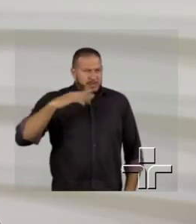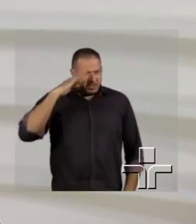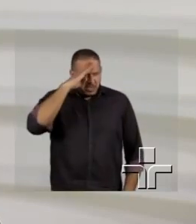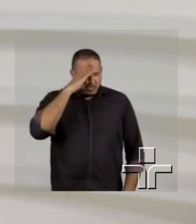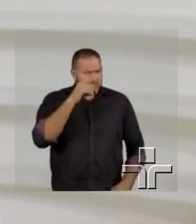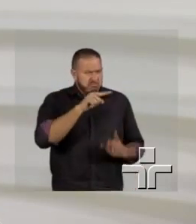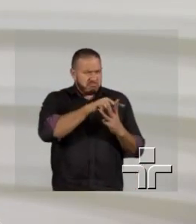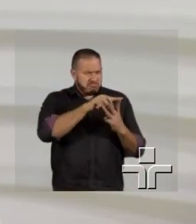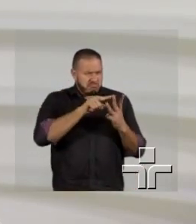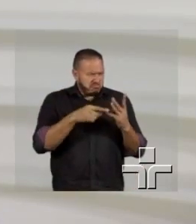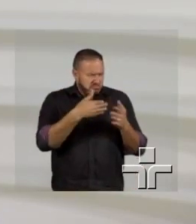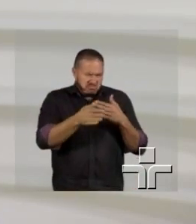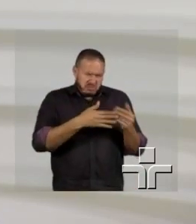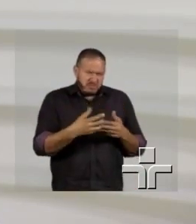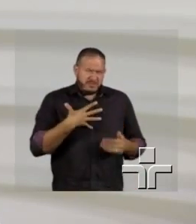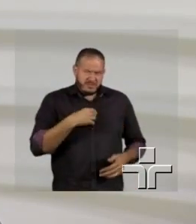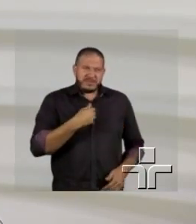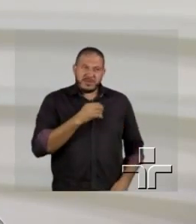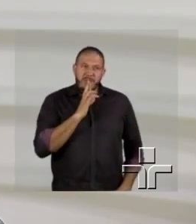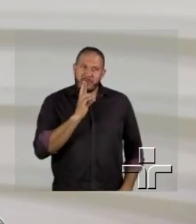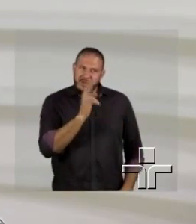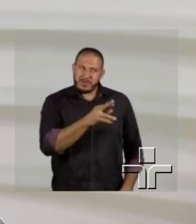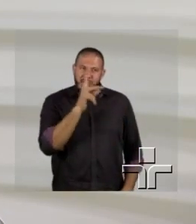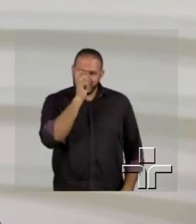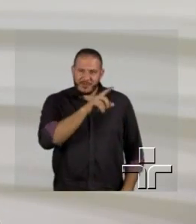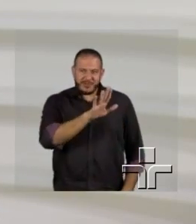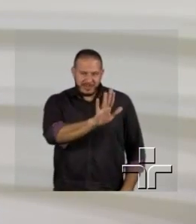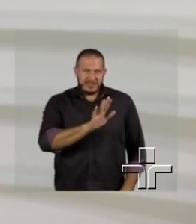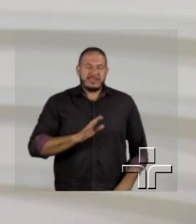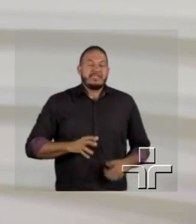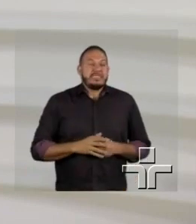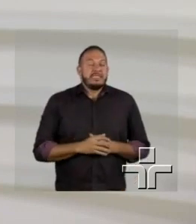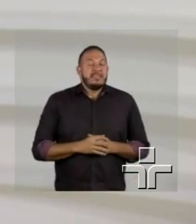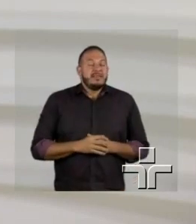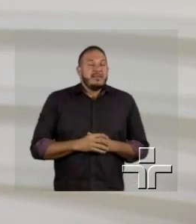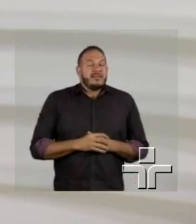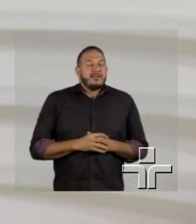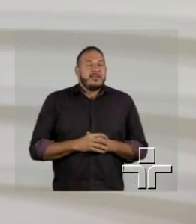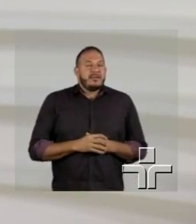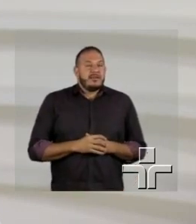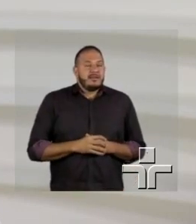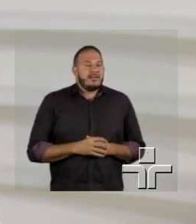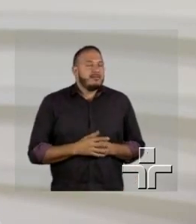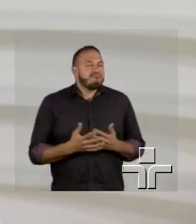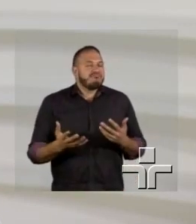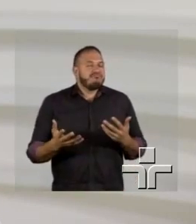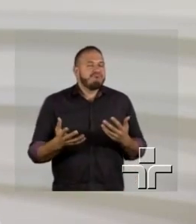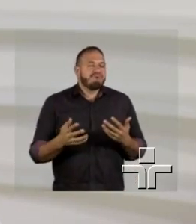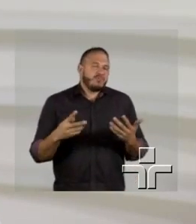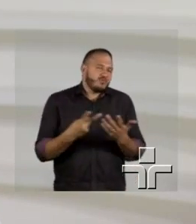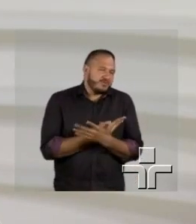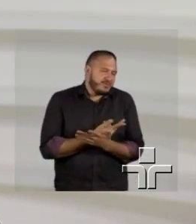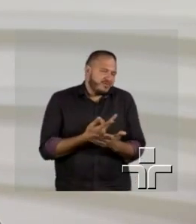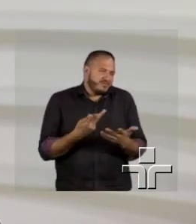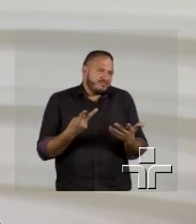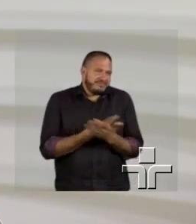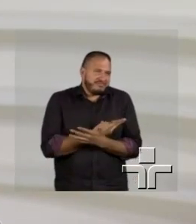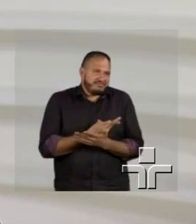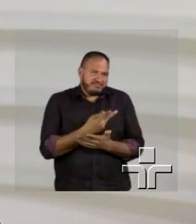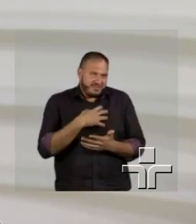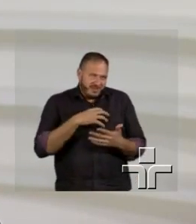ensino. General, falar em disciplina, falar um pouco da disciplina do governo em relação a um tema que é muito caro